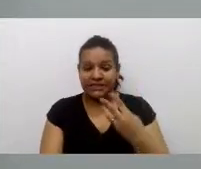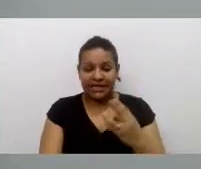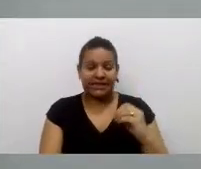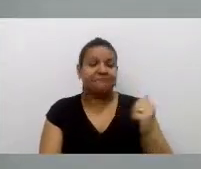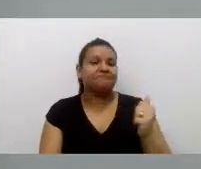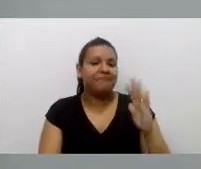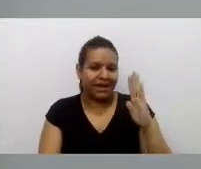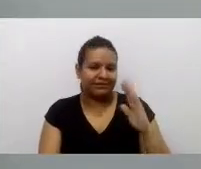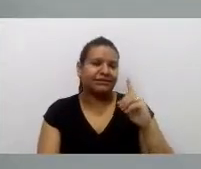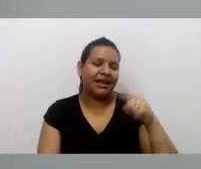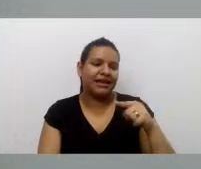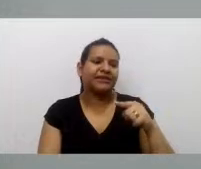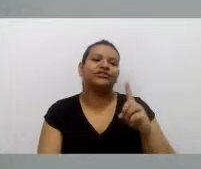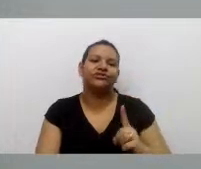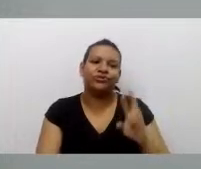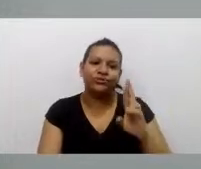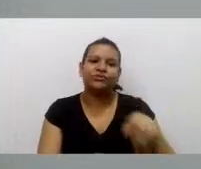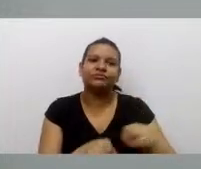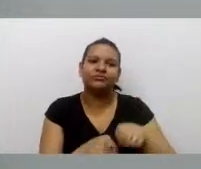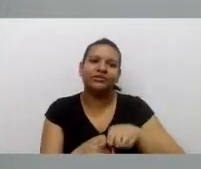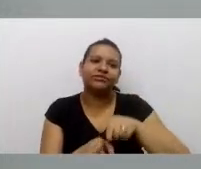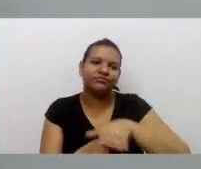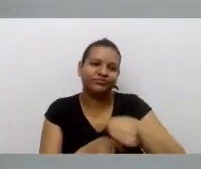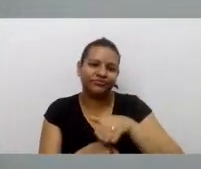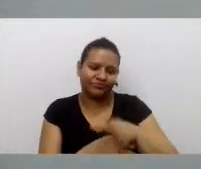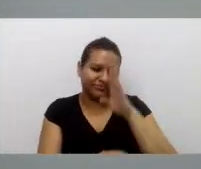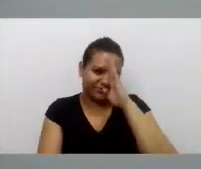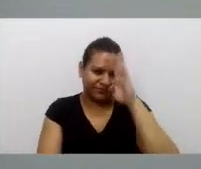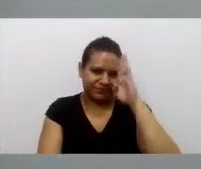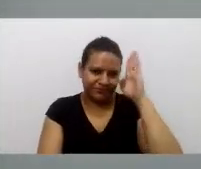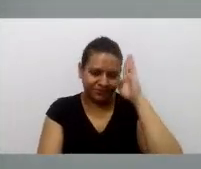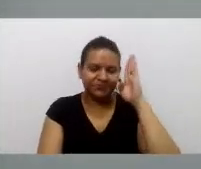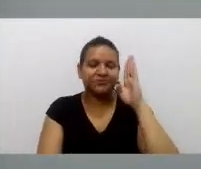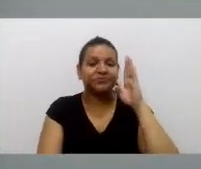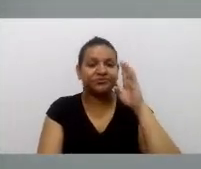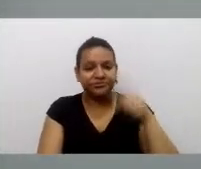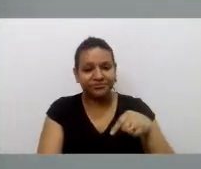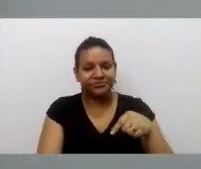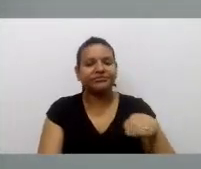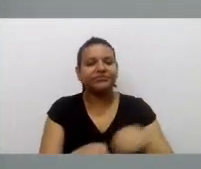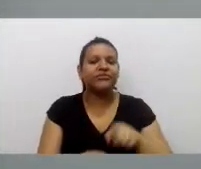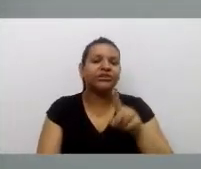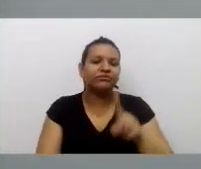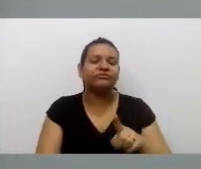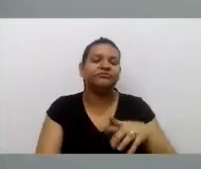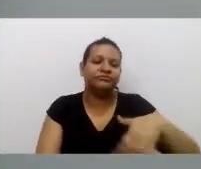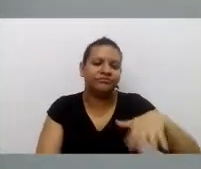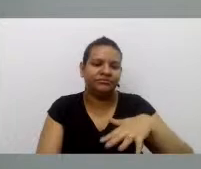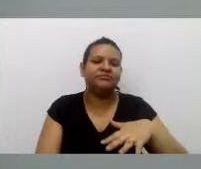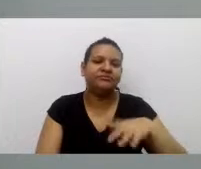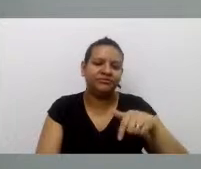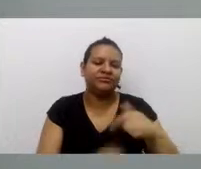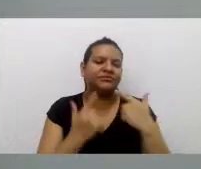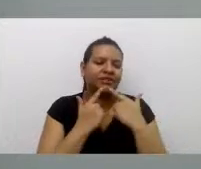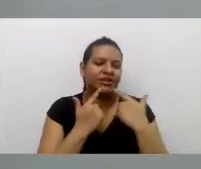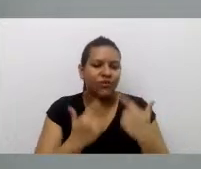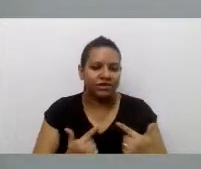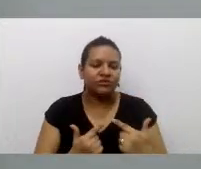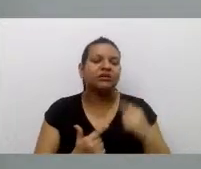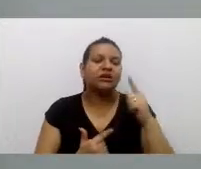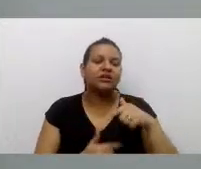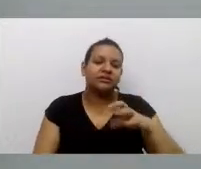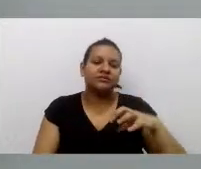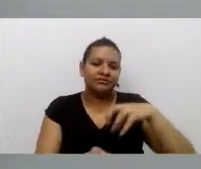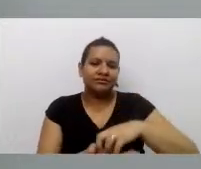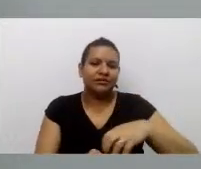consultor acadêmico e teacher training no British Council. Hoje ele é diretor do Departamento de Linguagem no Centro de Investigação em Docência Econômica